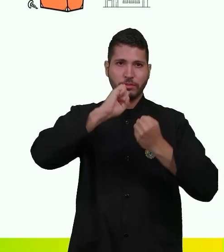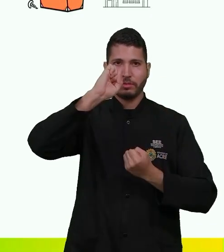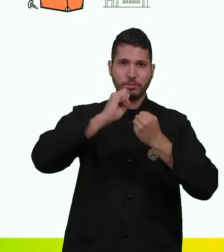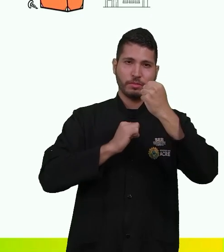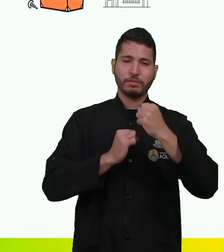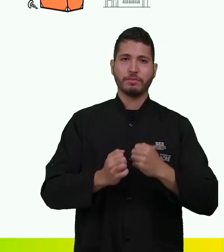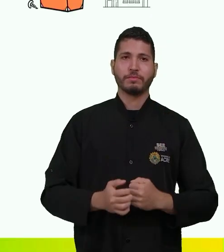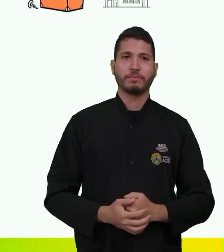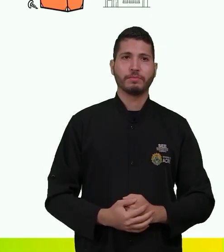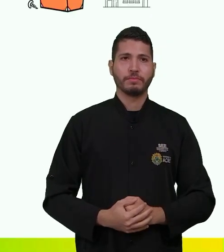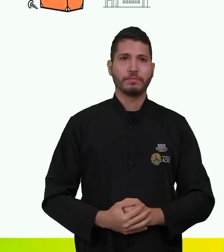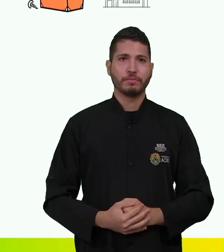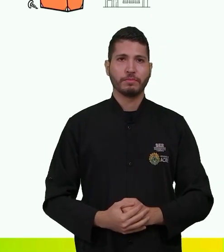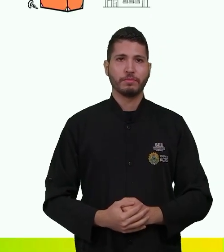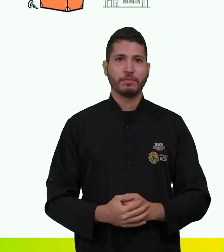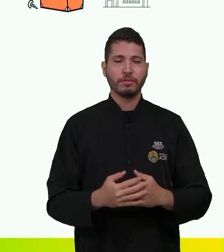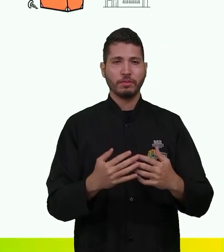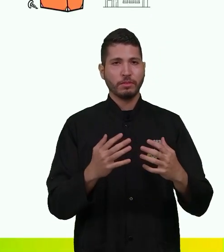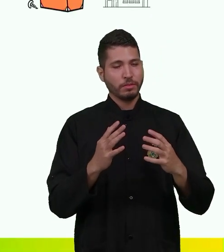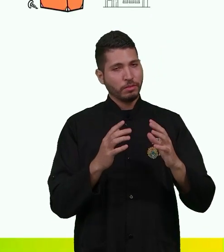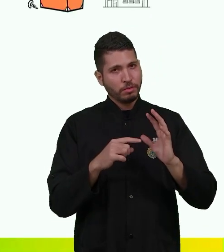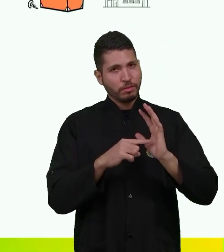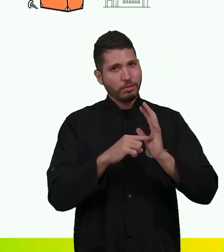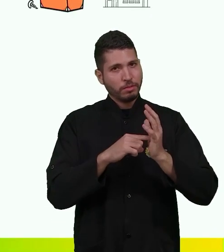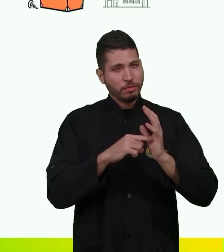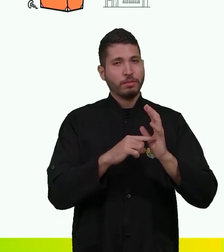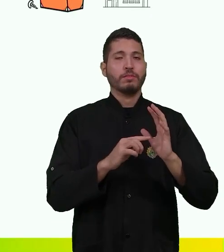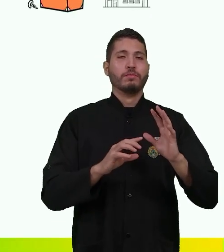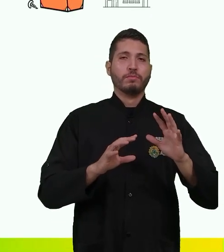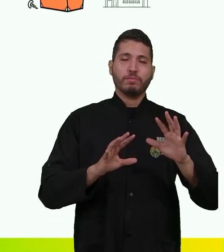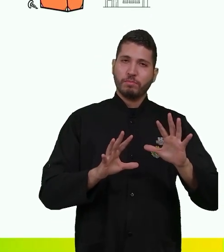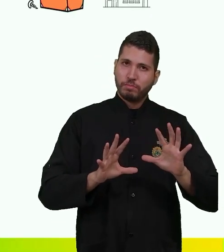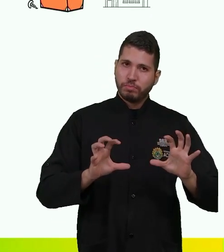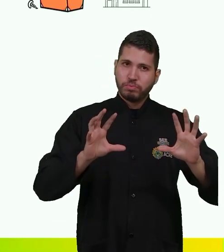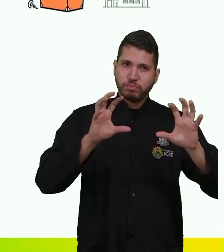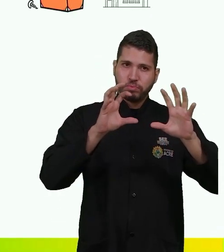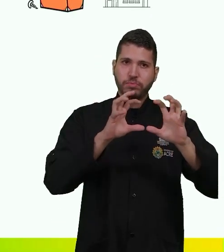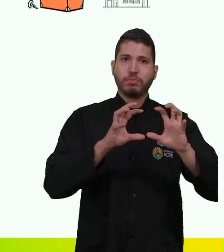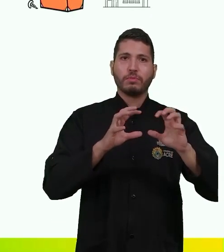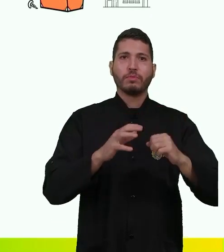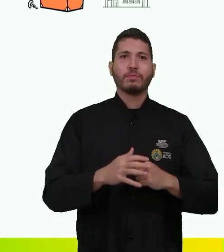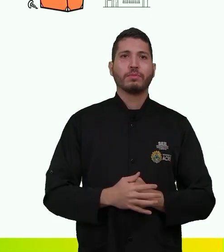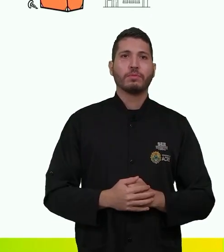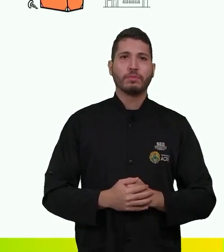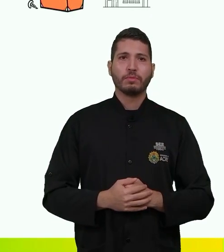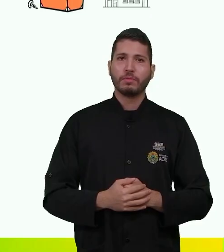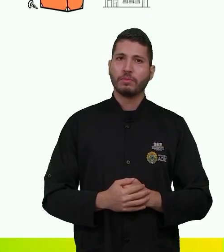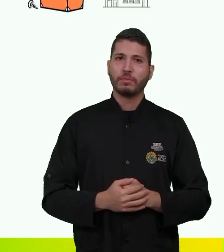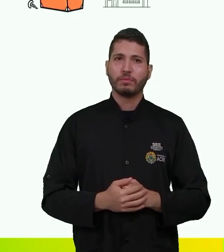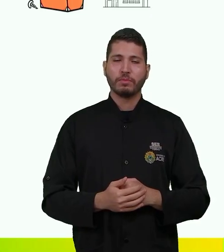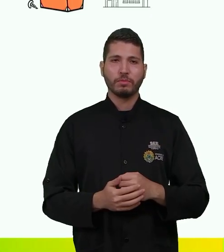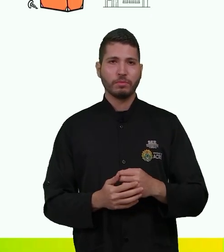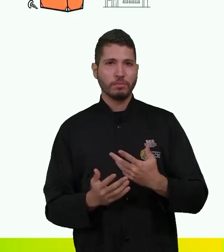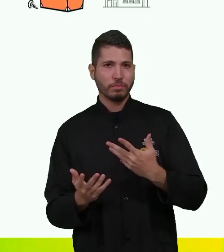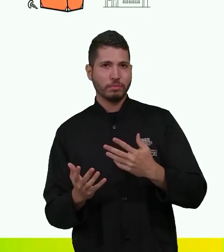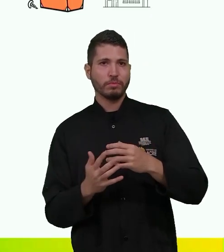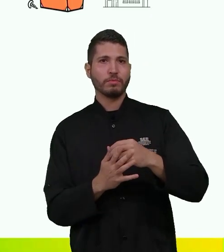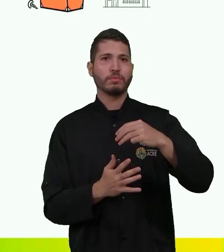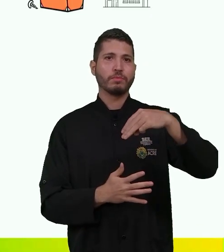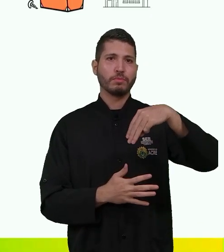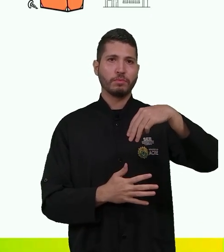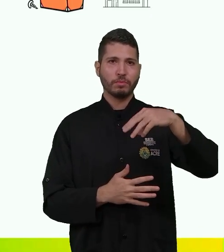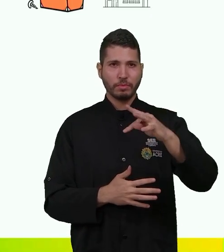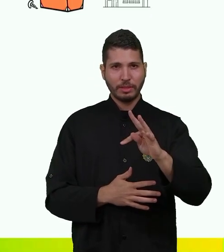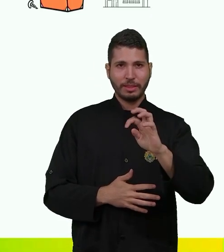Foram elas a máquina a vapor, o tear mecânico e a locomotiva